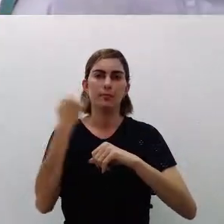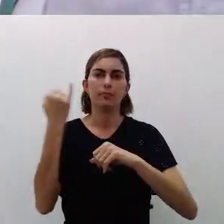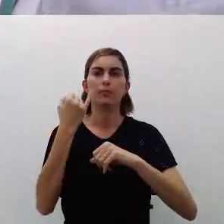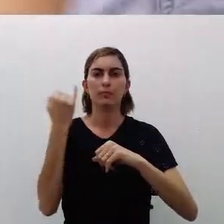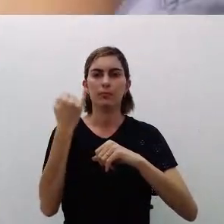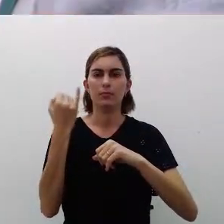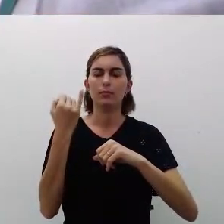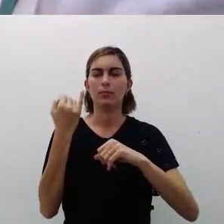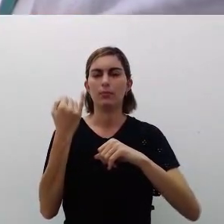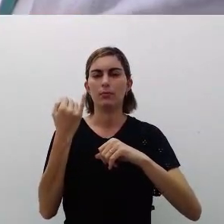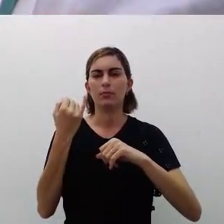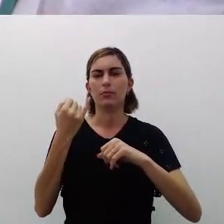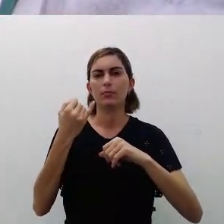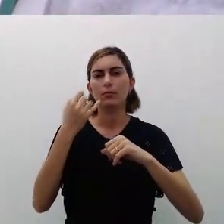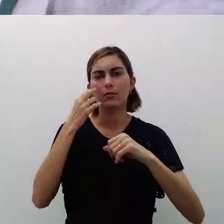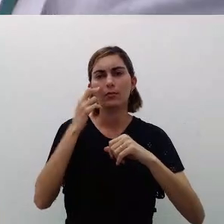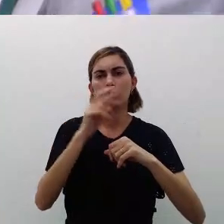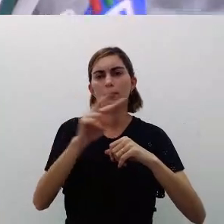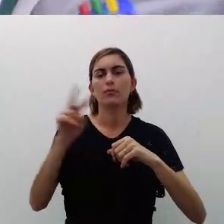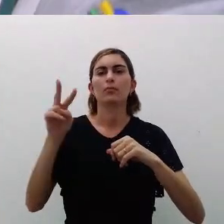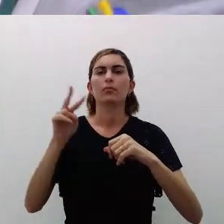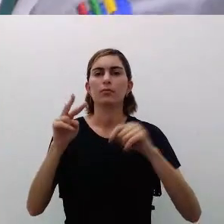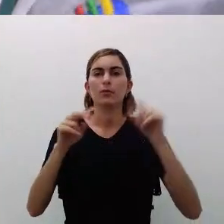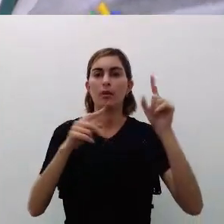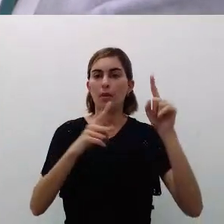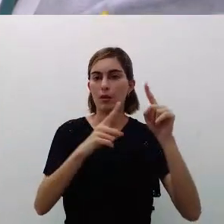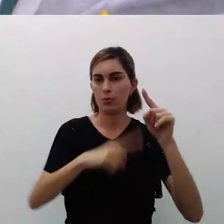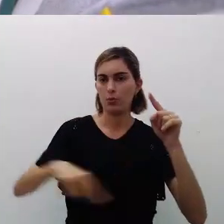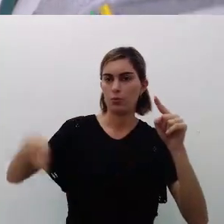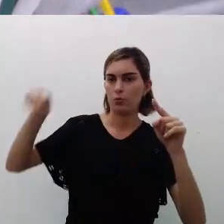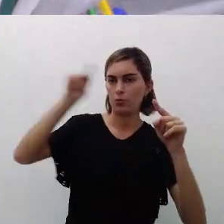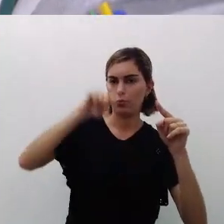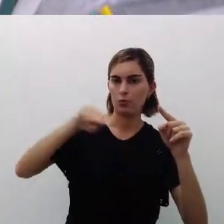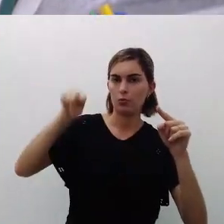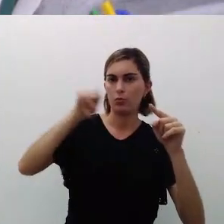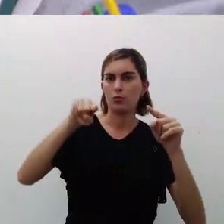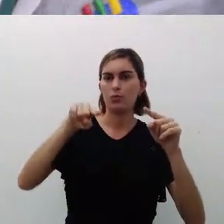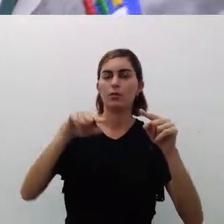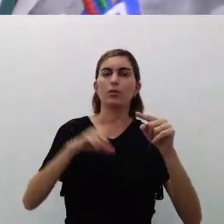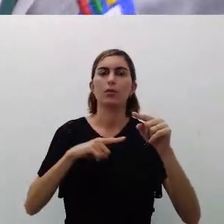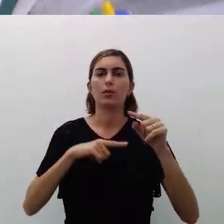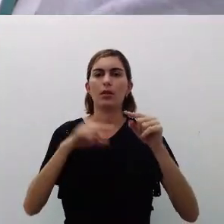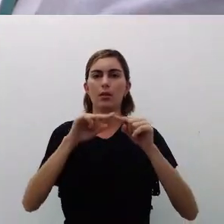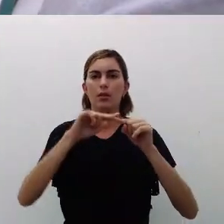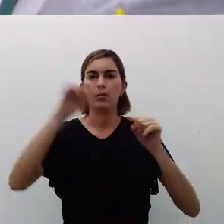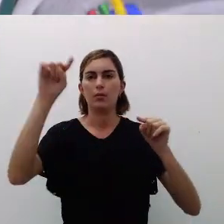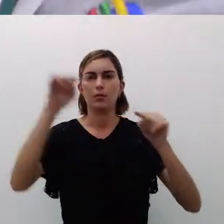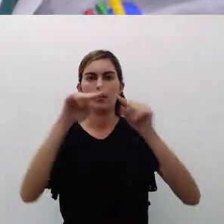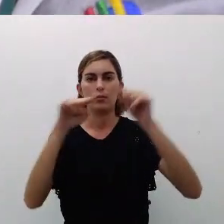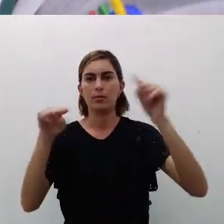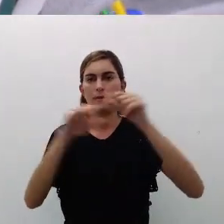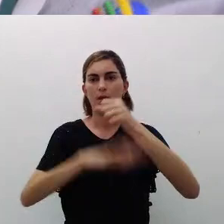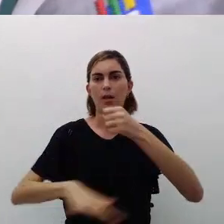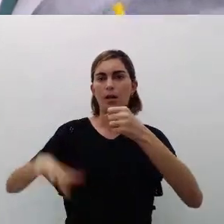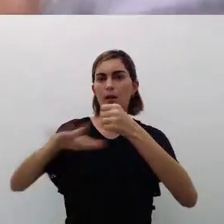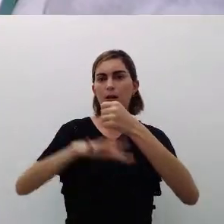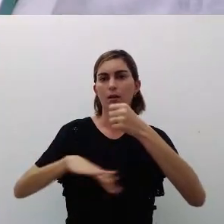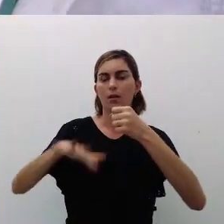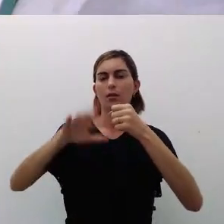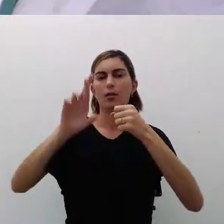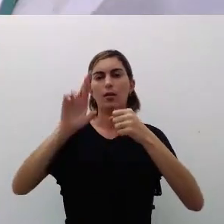perceber o seguinte, que além da espiral áurea, nós temos as medidas, que são essas áreas retangulares aqui, que